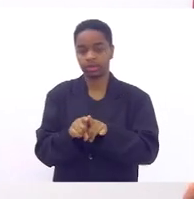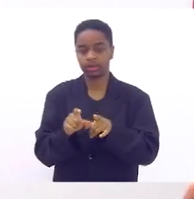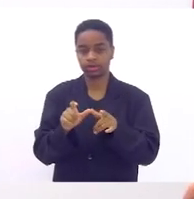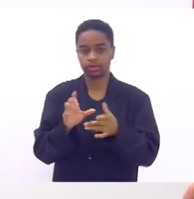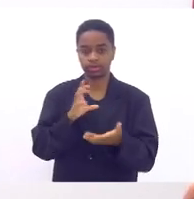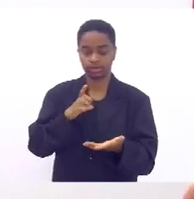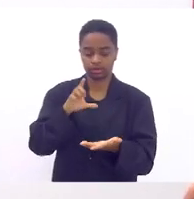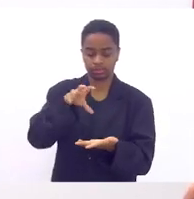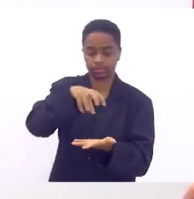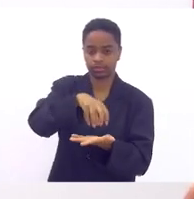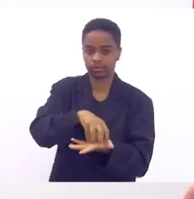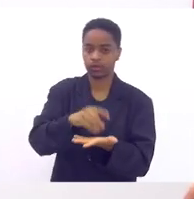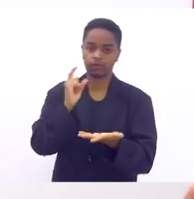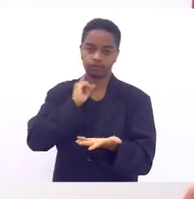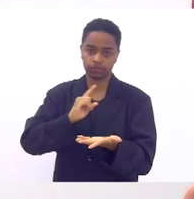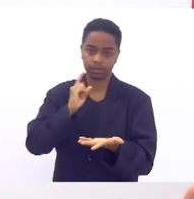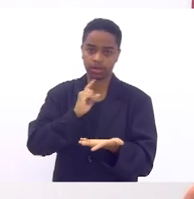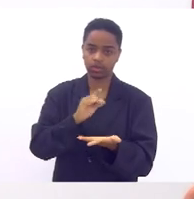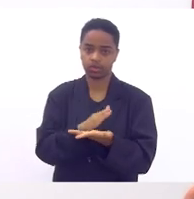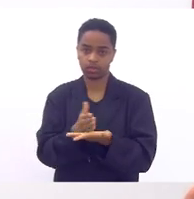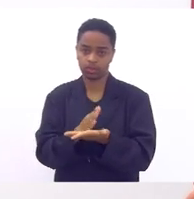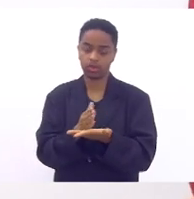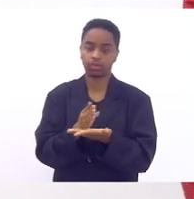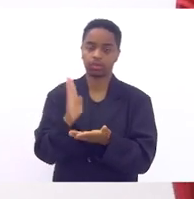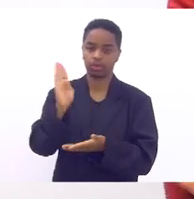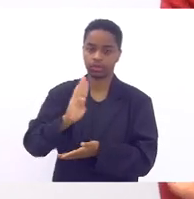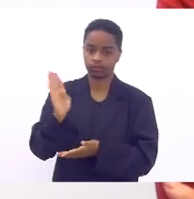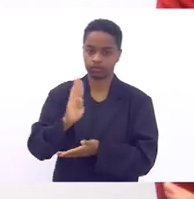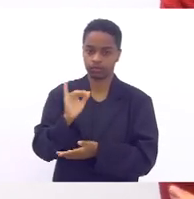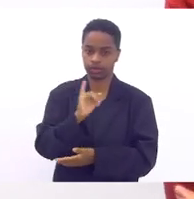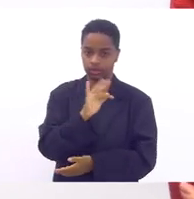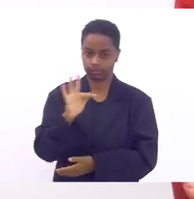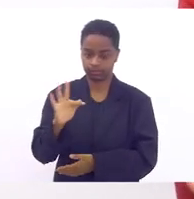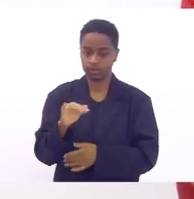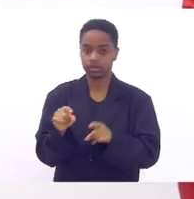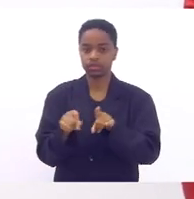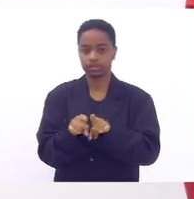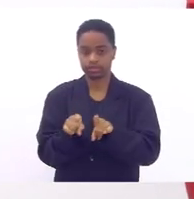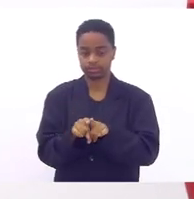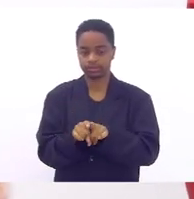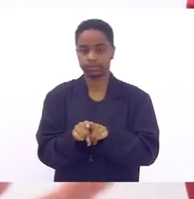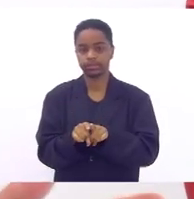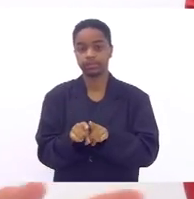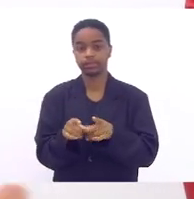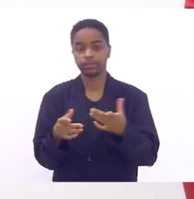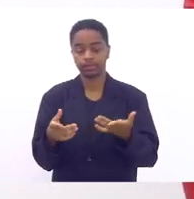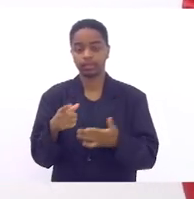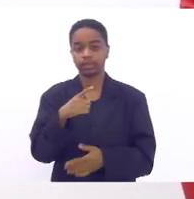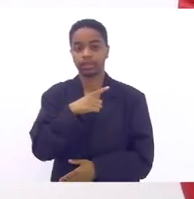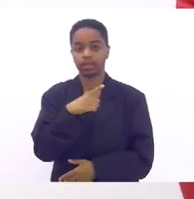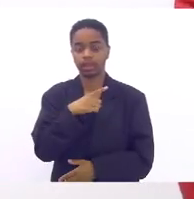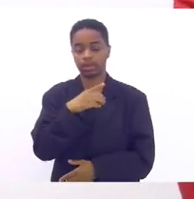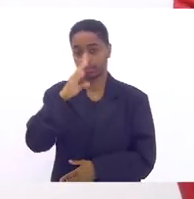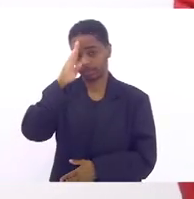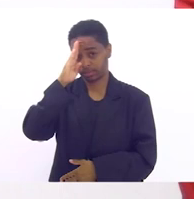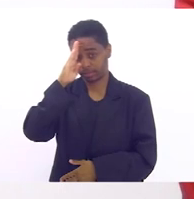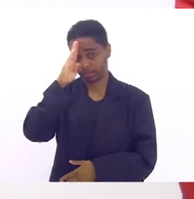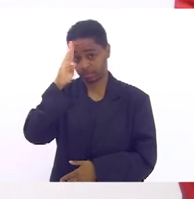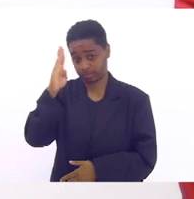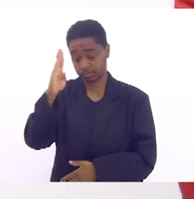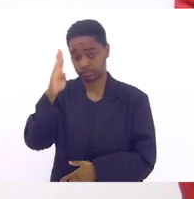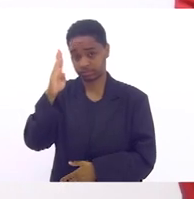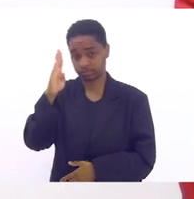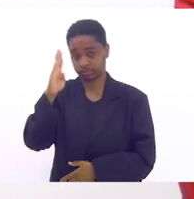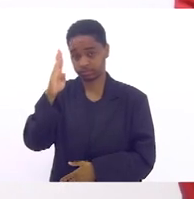entre Flamengo e Botafogo que é o nosso Instituto de Fernandes Figueira nacional e temos a nossa O Nosso principal eh